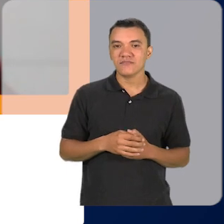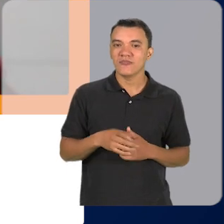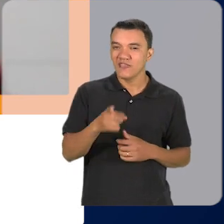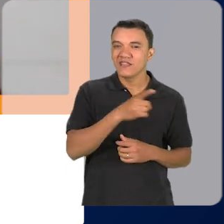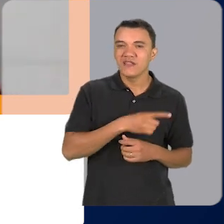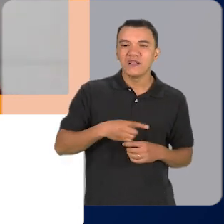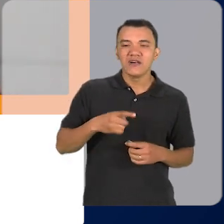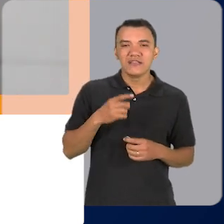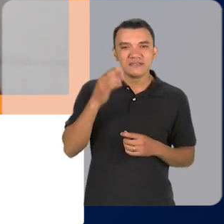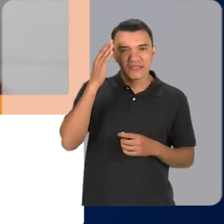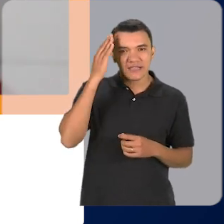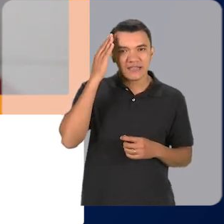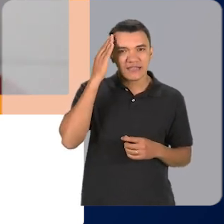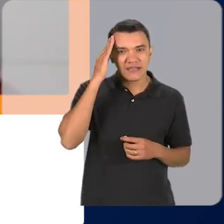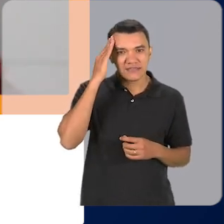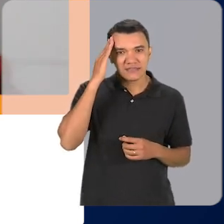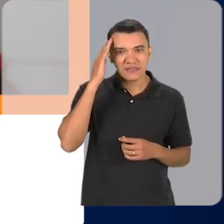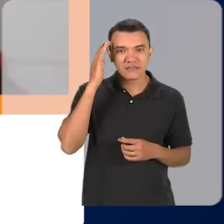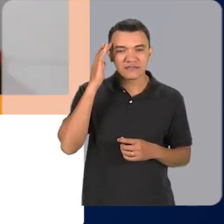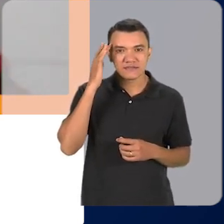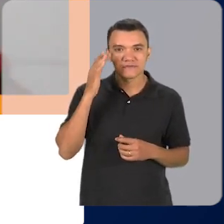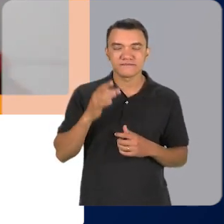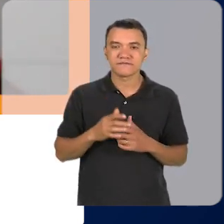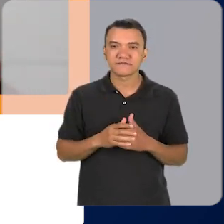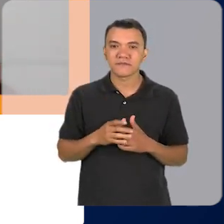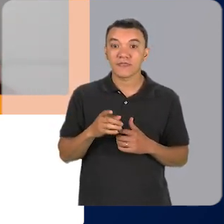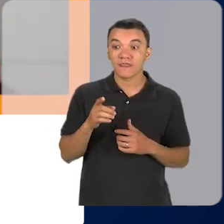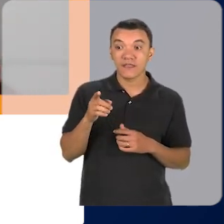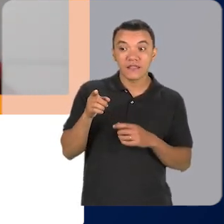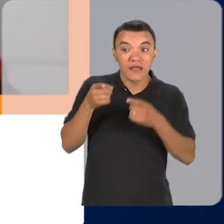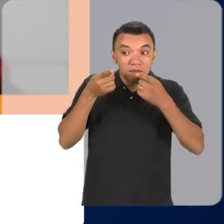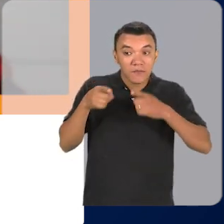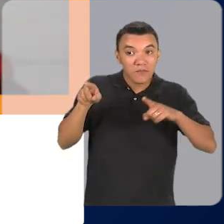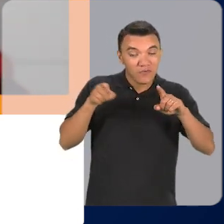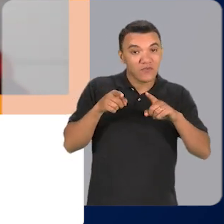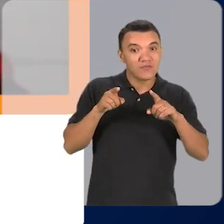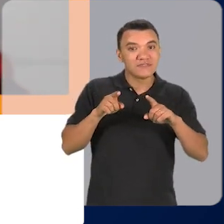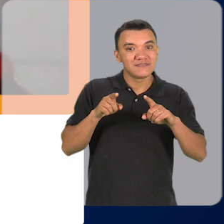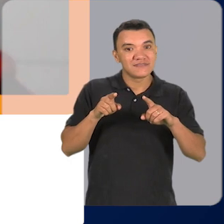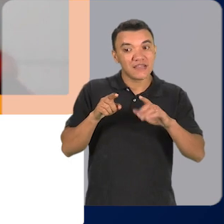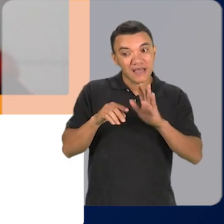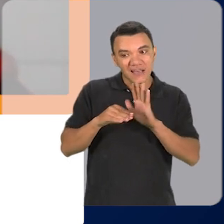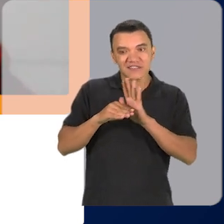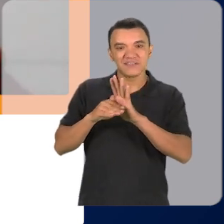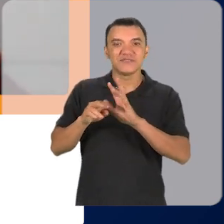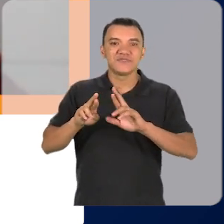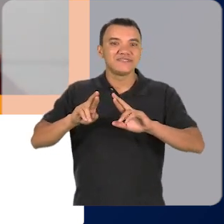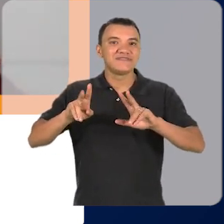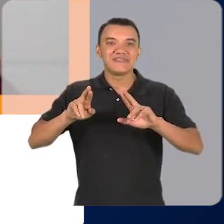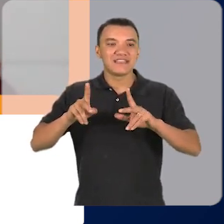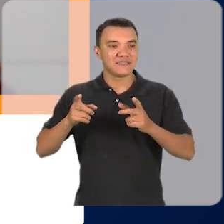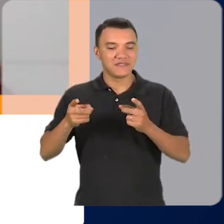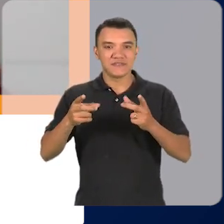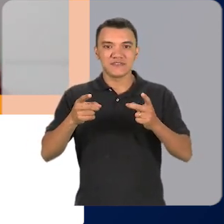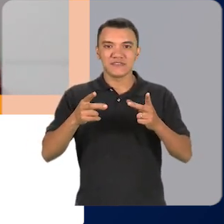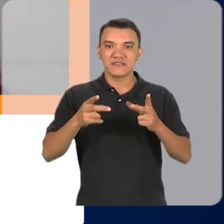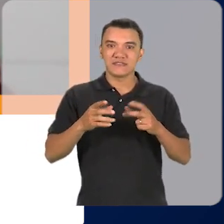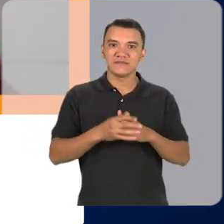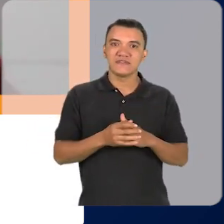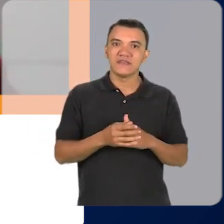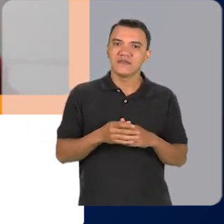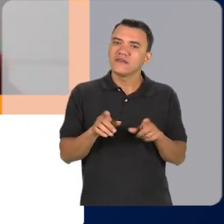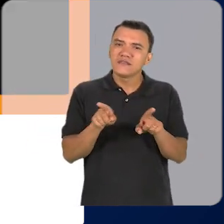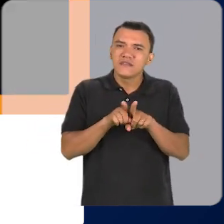origem, que a música era o diferencial, como o Beth já comentou, e também quem canta seus males espanta, quem